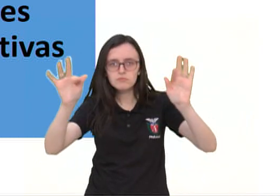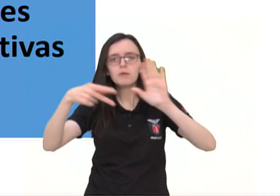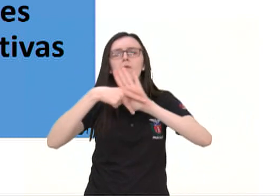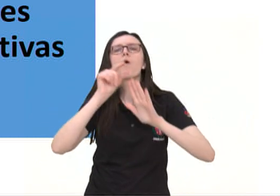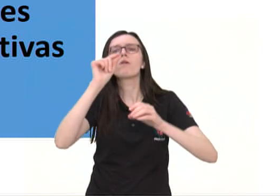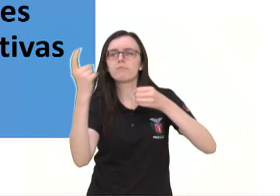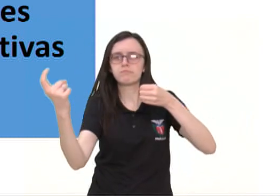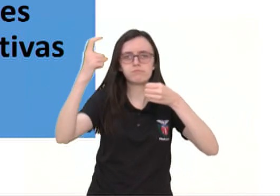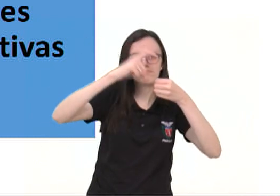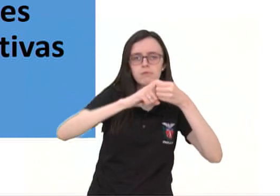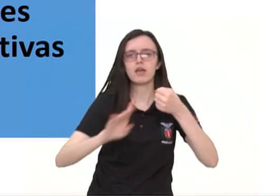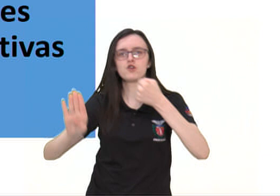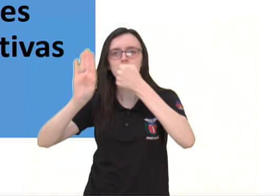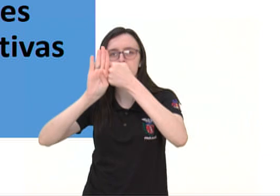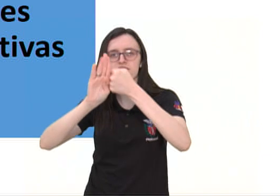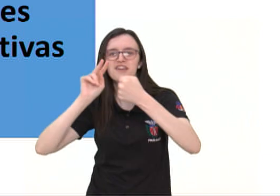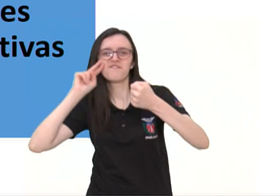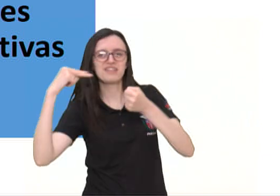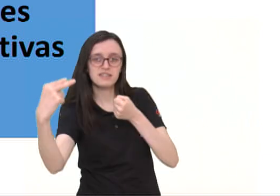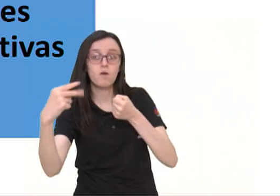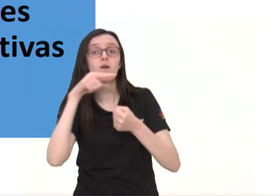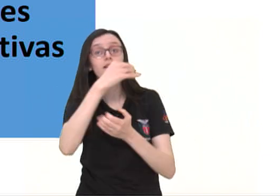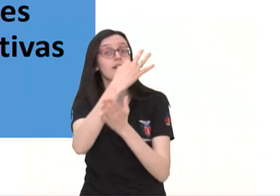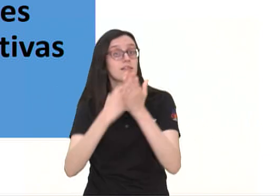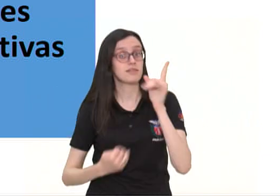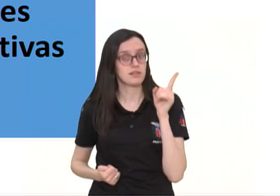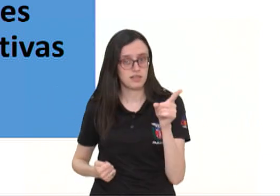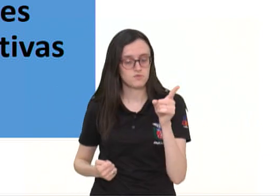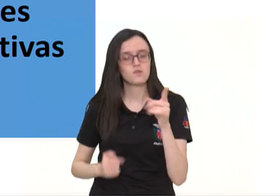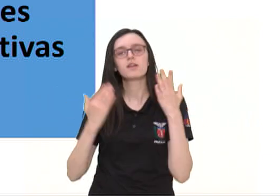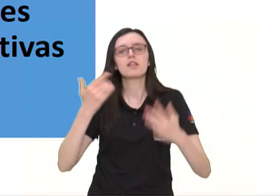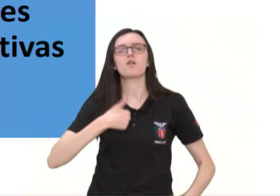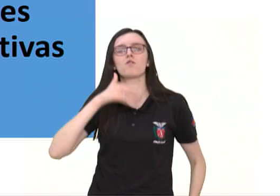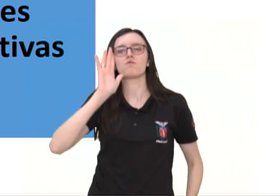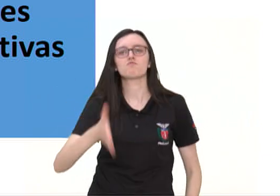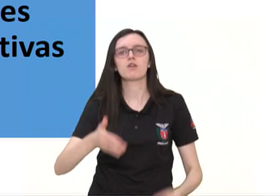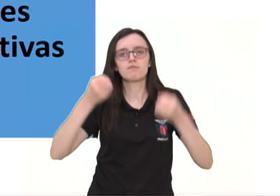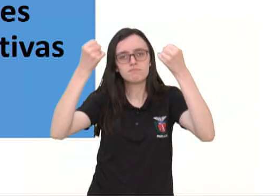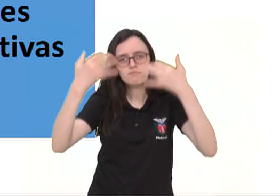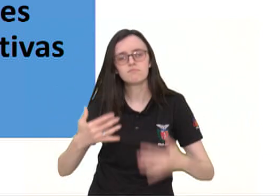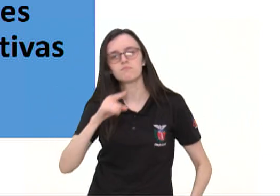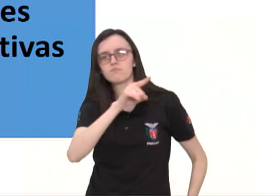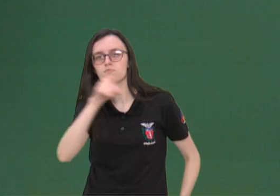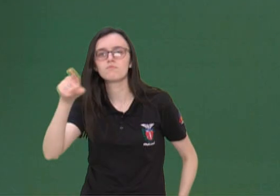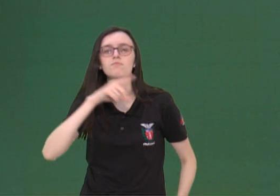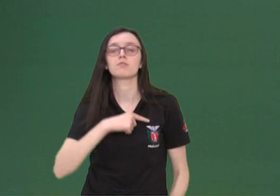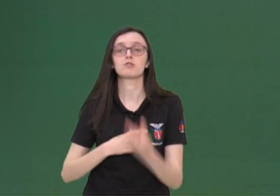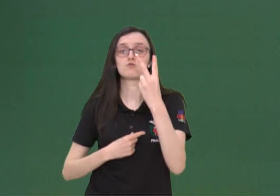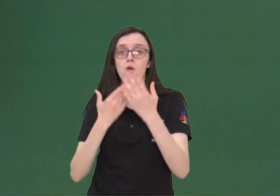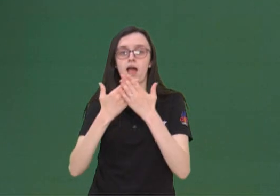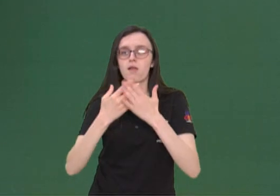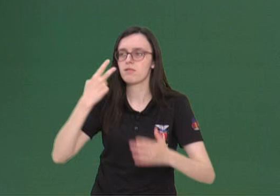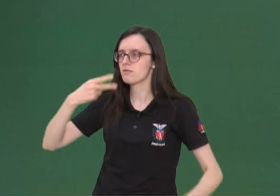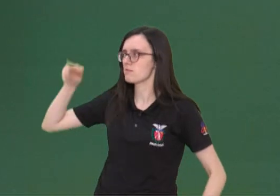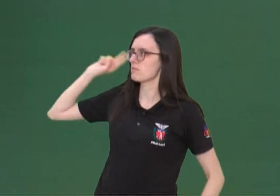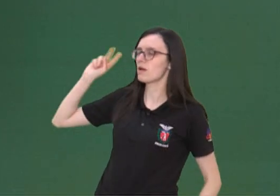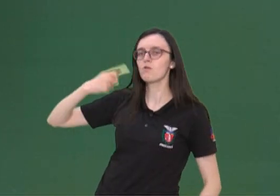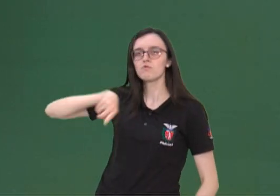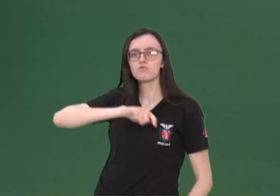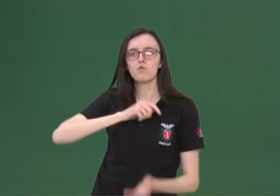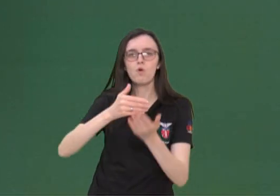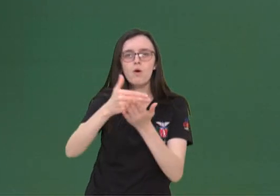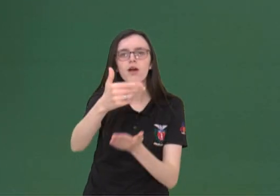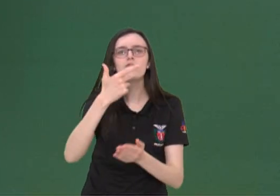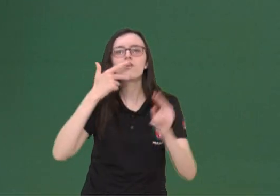substantivas, subjetivas a partir do texto. Então, como eu falei para vocês lá 2 aulas atrás, quando nós